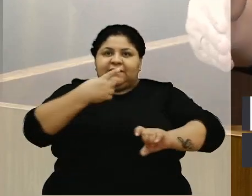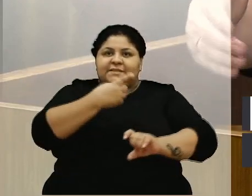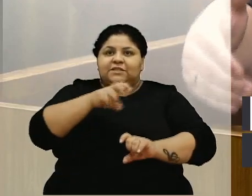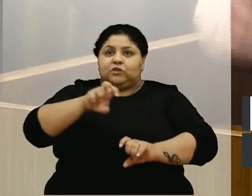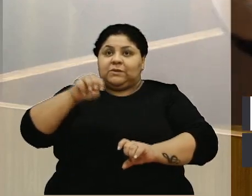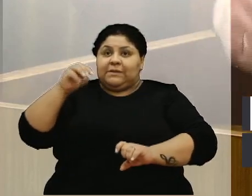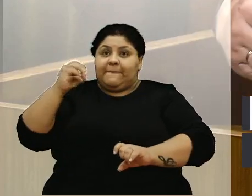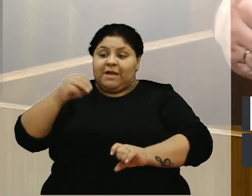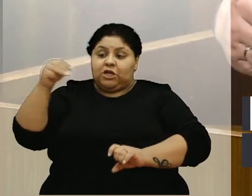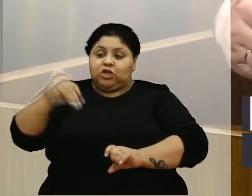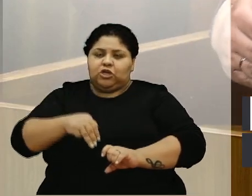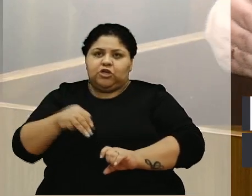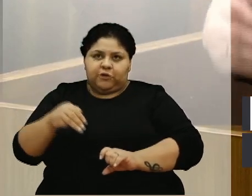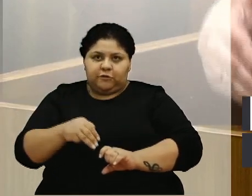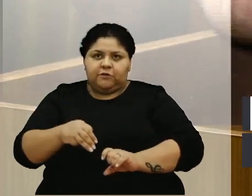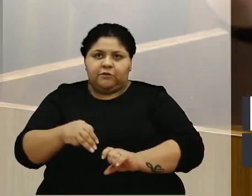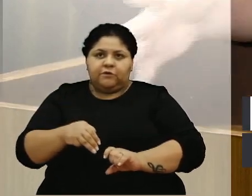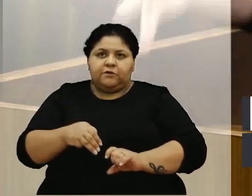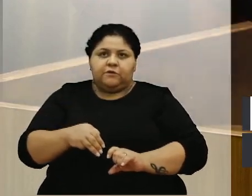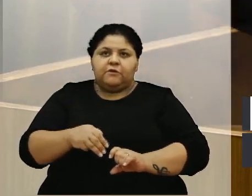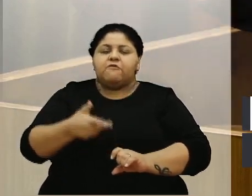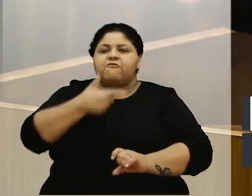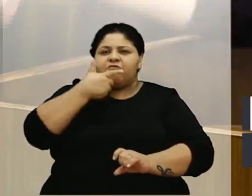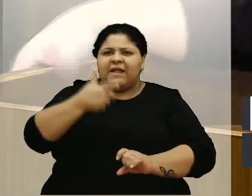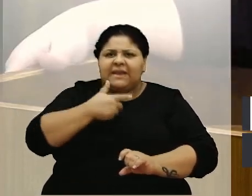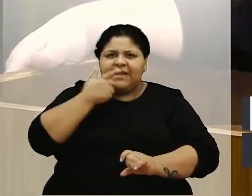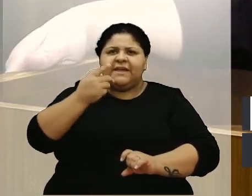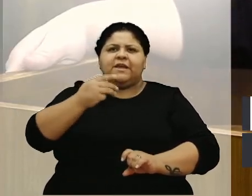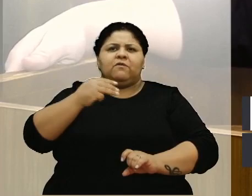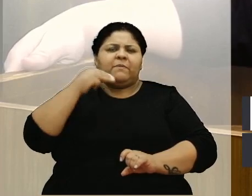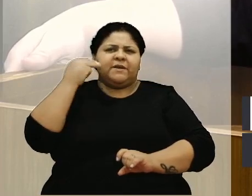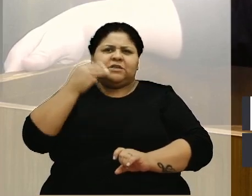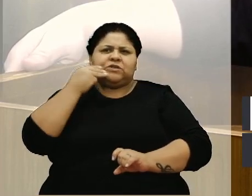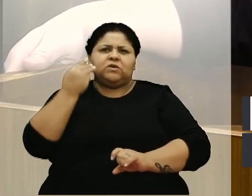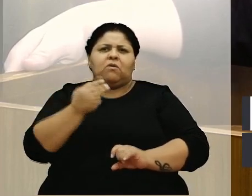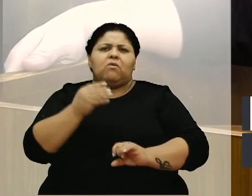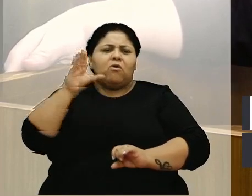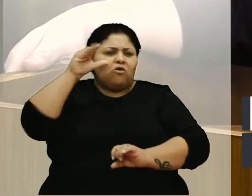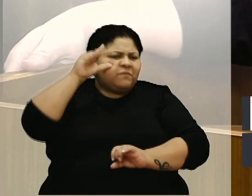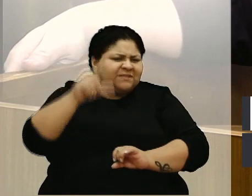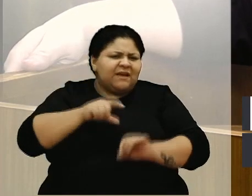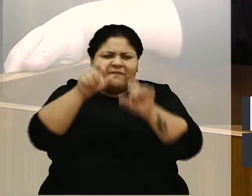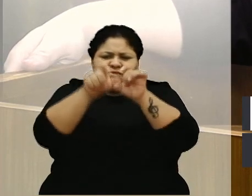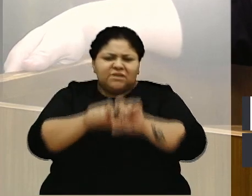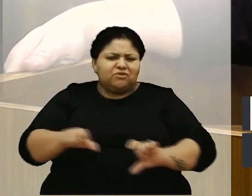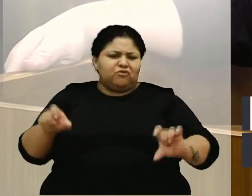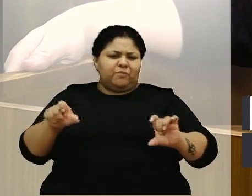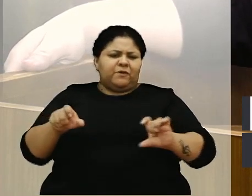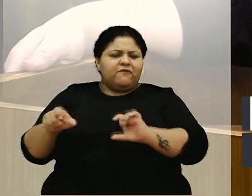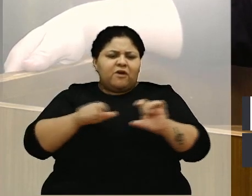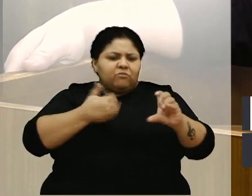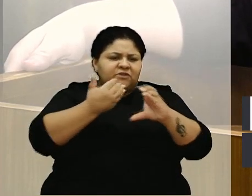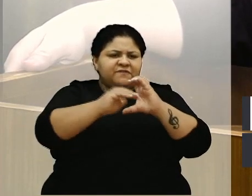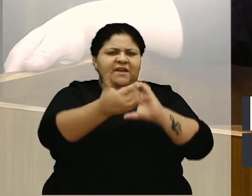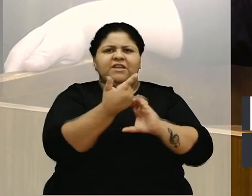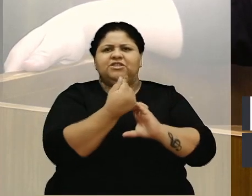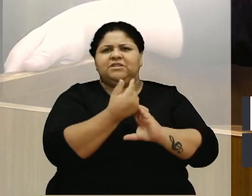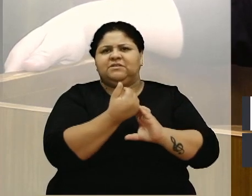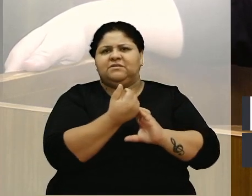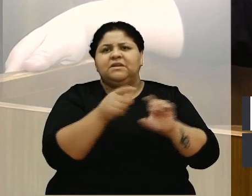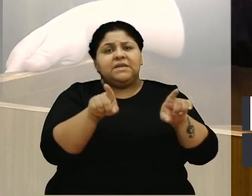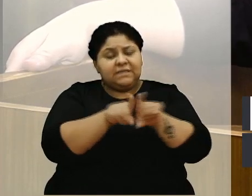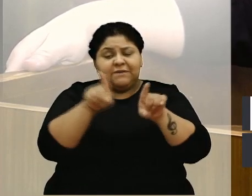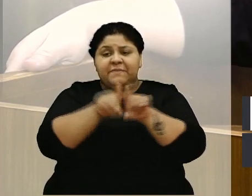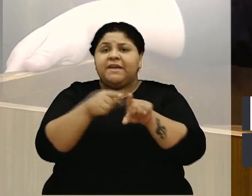disse, presidente, vê se não tem tubo aí, vamos destinar no mínimo uns 200, 300 mil ali, além do dinheiro para os cascalhos, que é